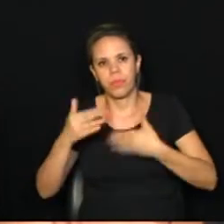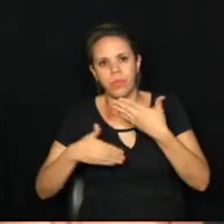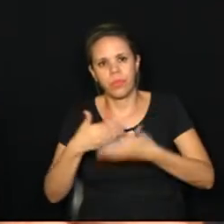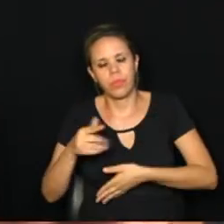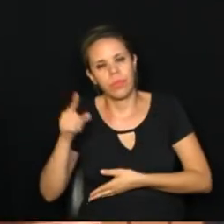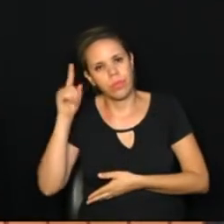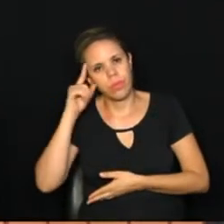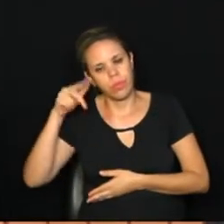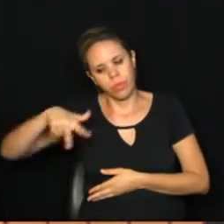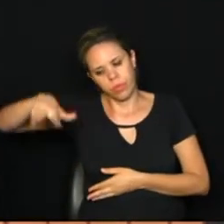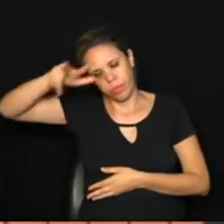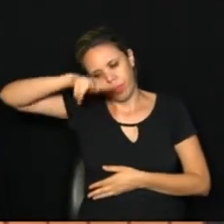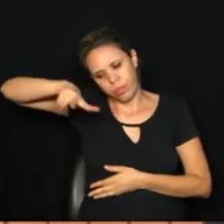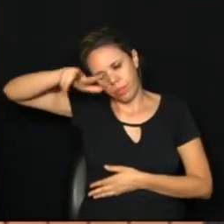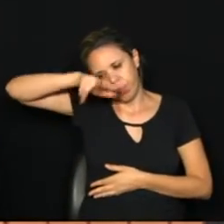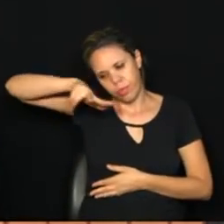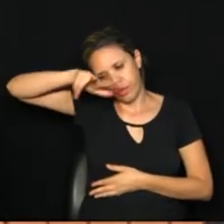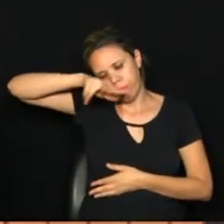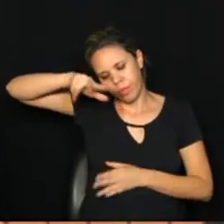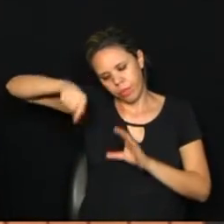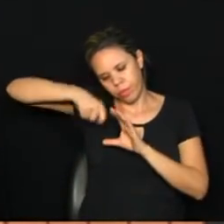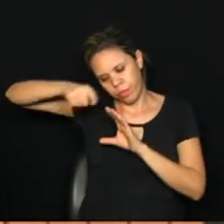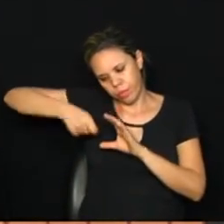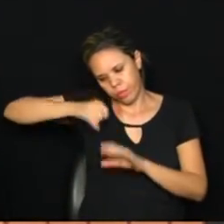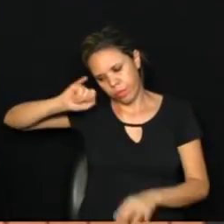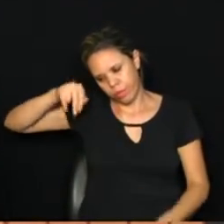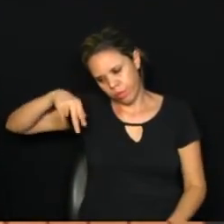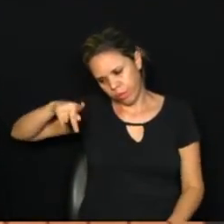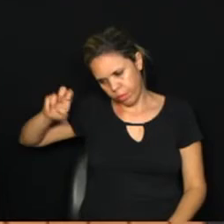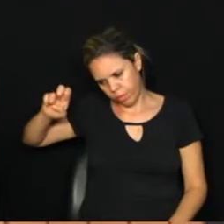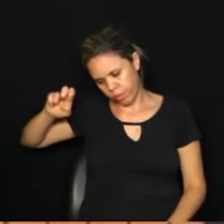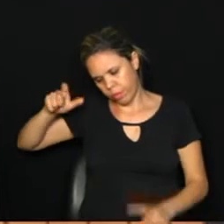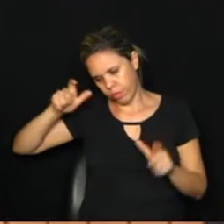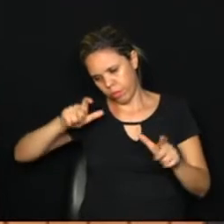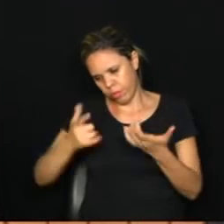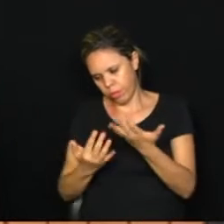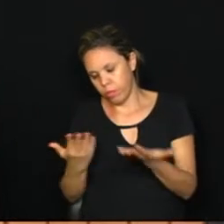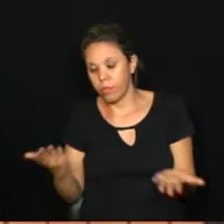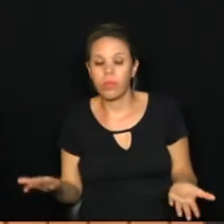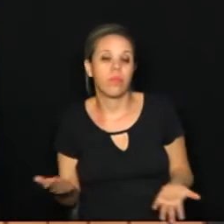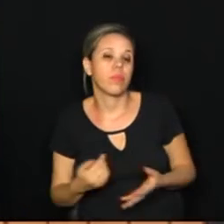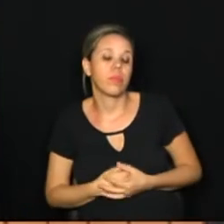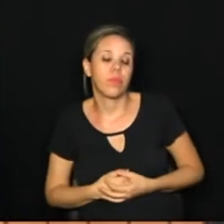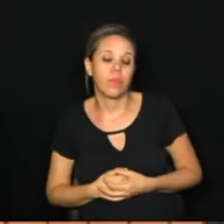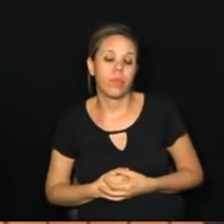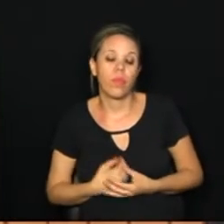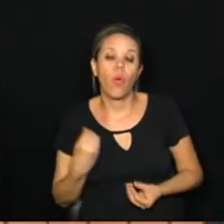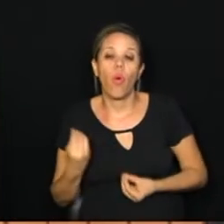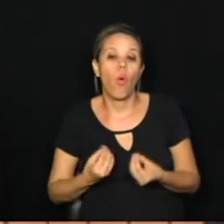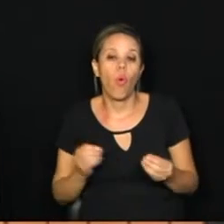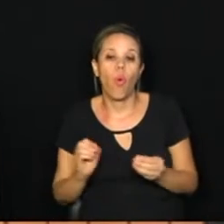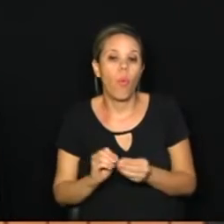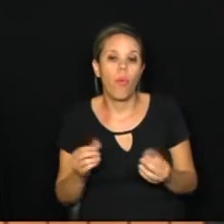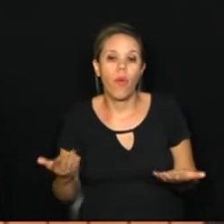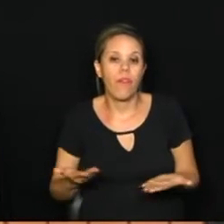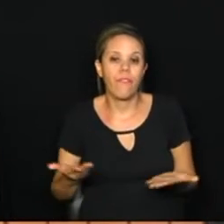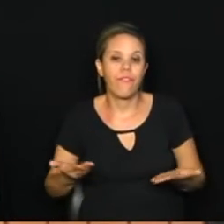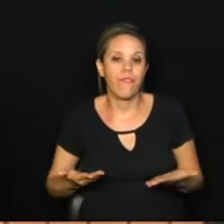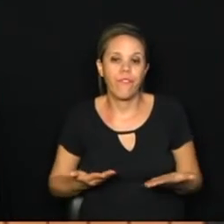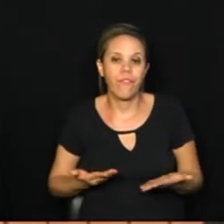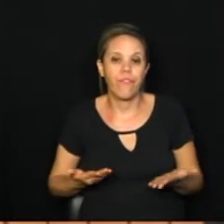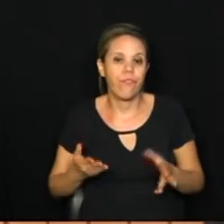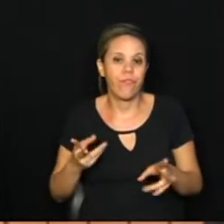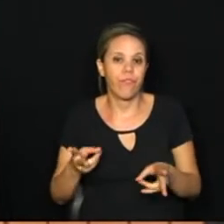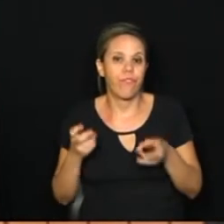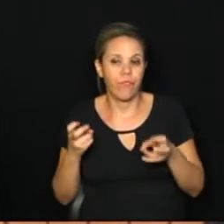através de satélite lá da INPE, né, sobre os focos de queimada. Como é que é feita hoje a partir da